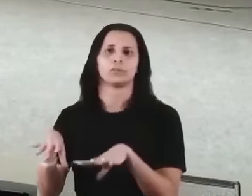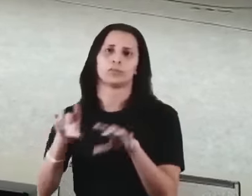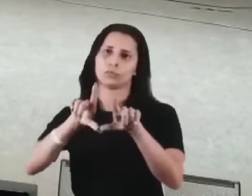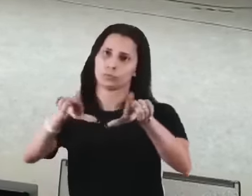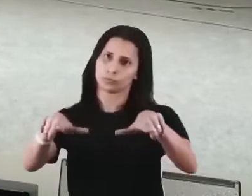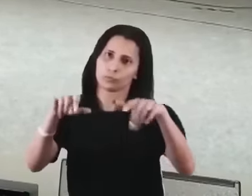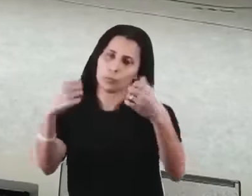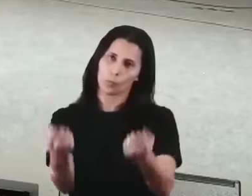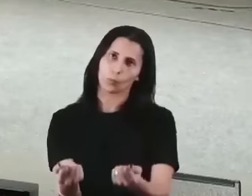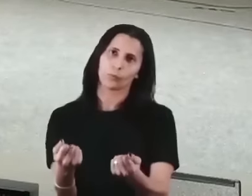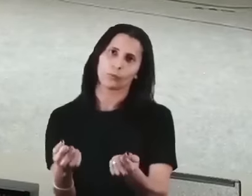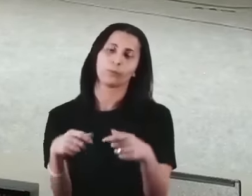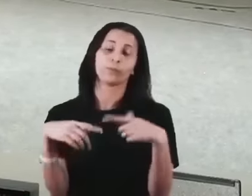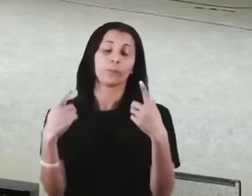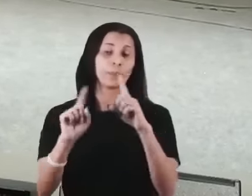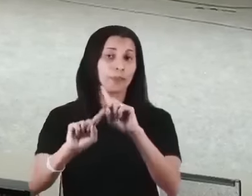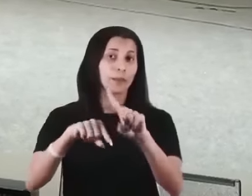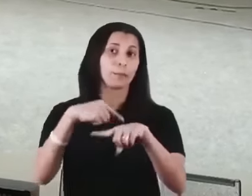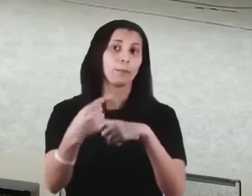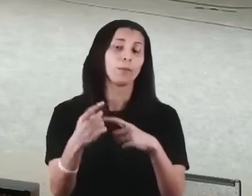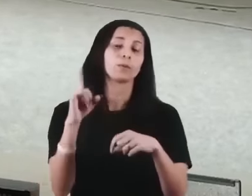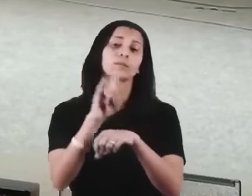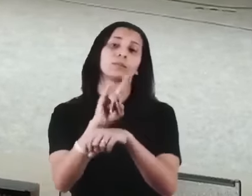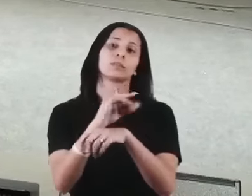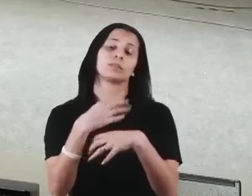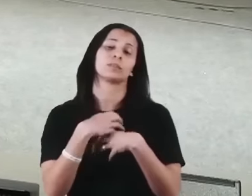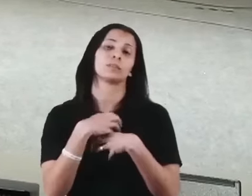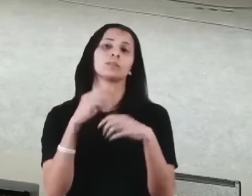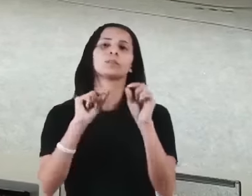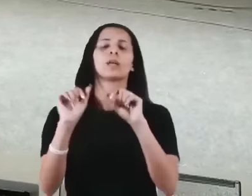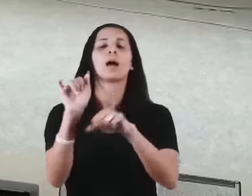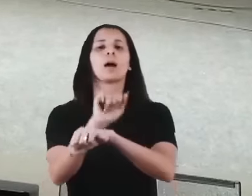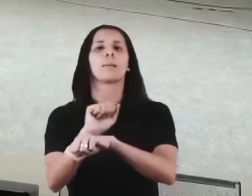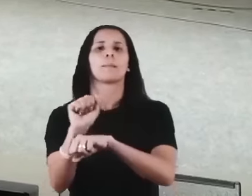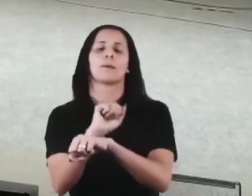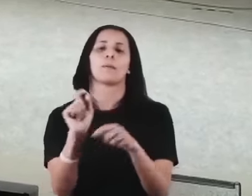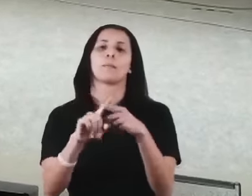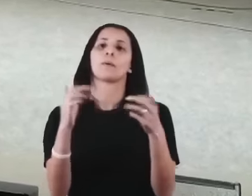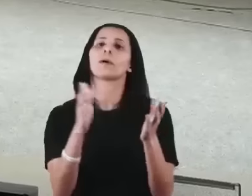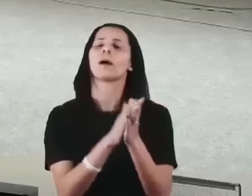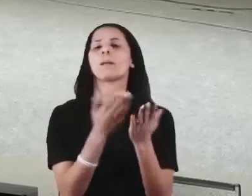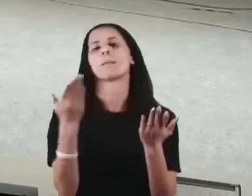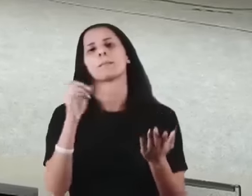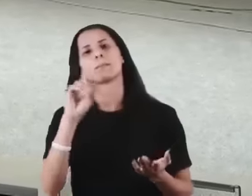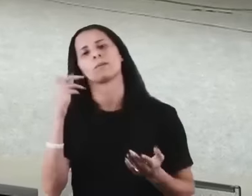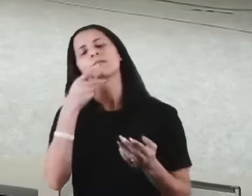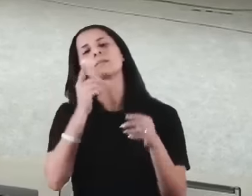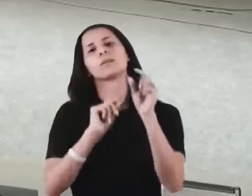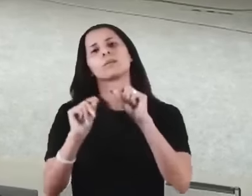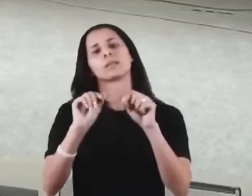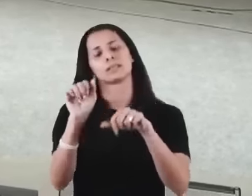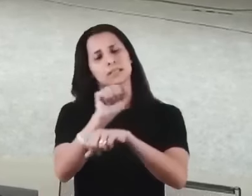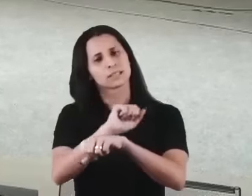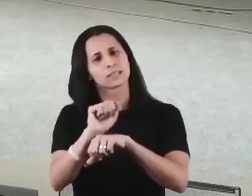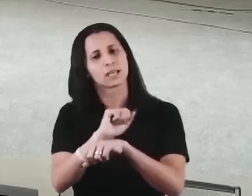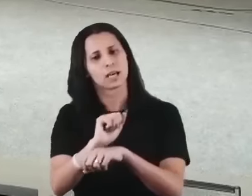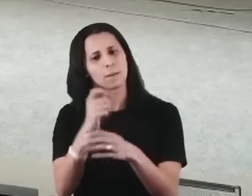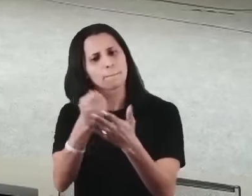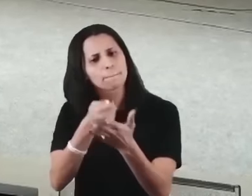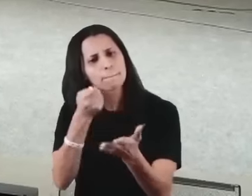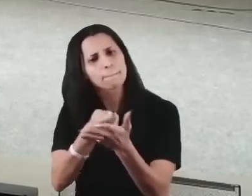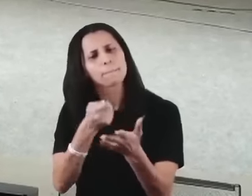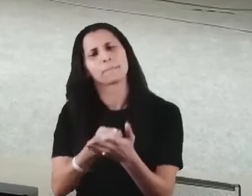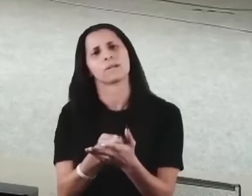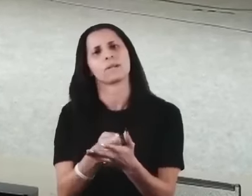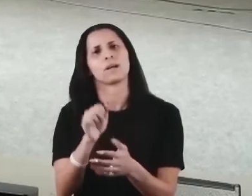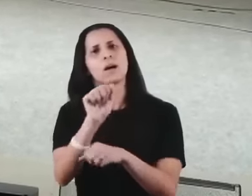por Abraão porque a Bíblia diz que quando Sara exige que Abraão dá pra ver o filho manda embora o que